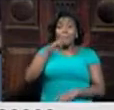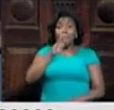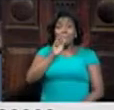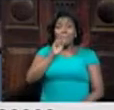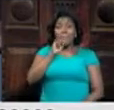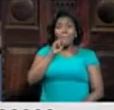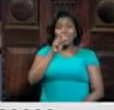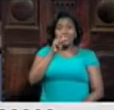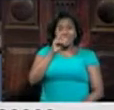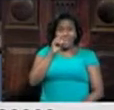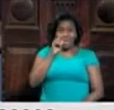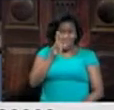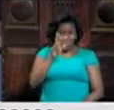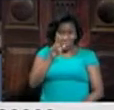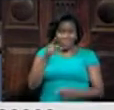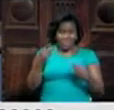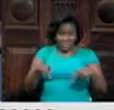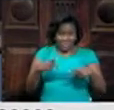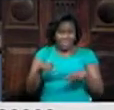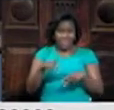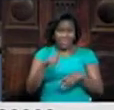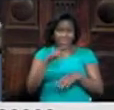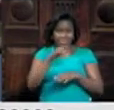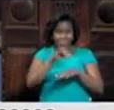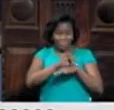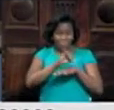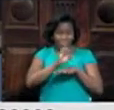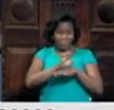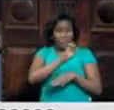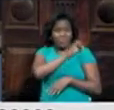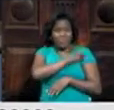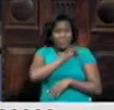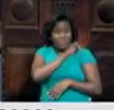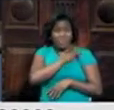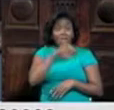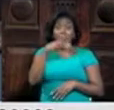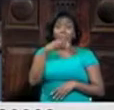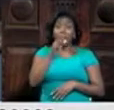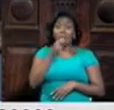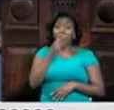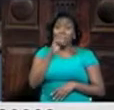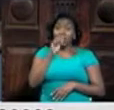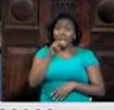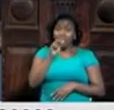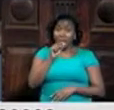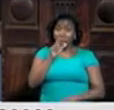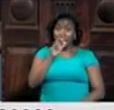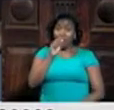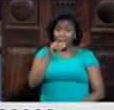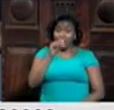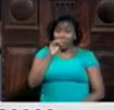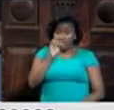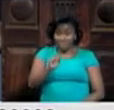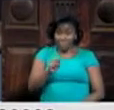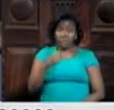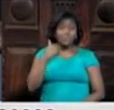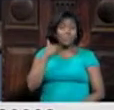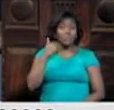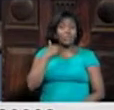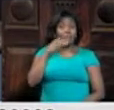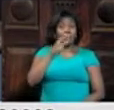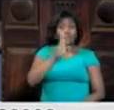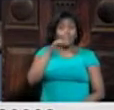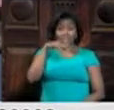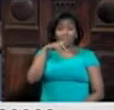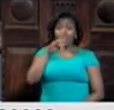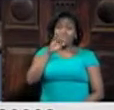de Michel Temer, a senhora Marilene Ramos, ex-presidente do INEA atualmente no BNDES, e ao próprio presidente da